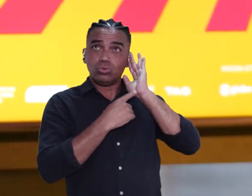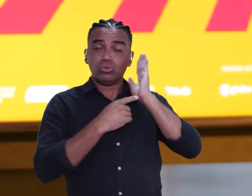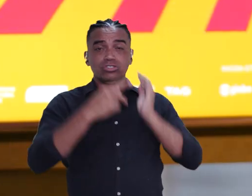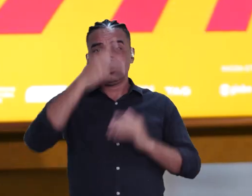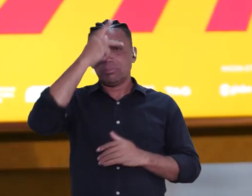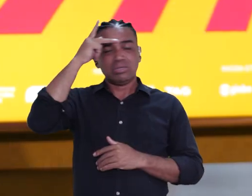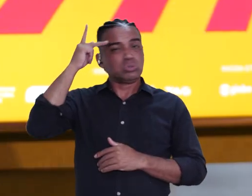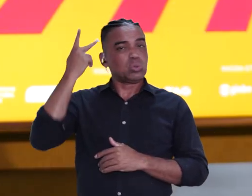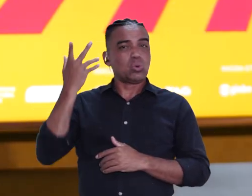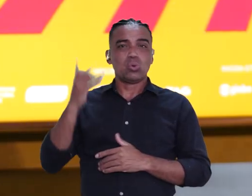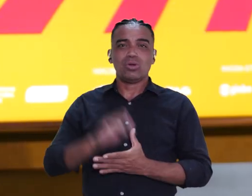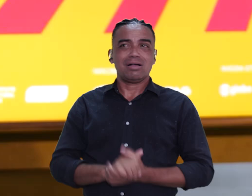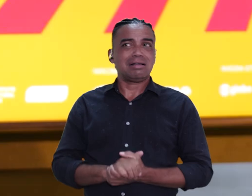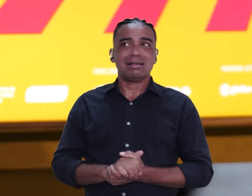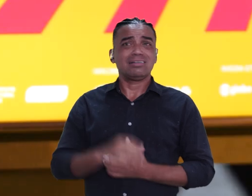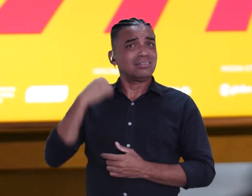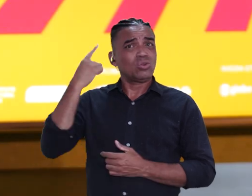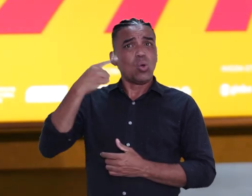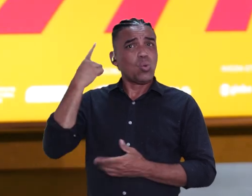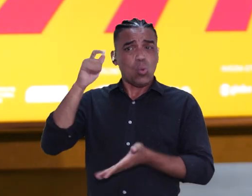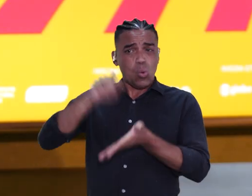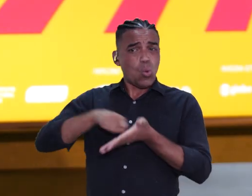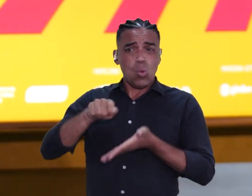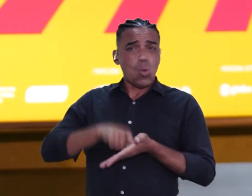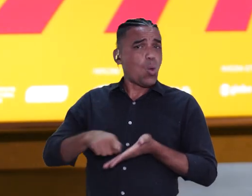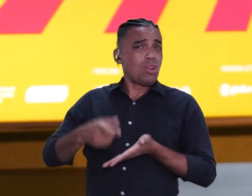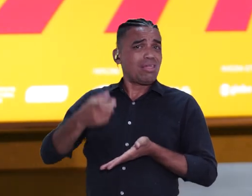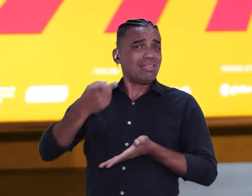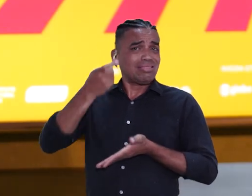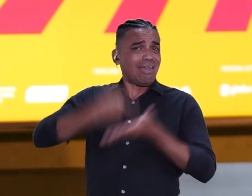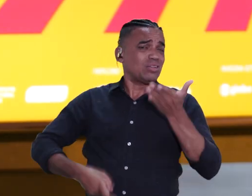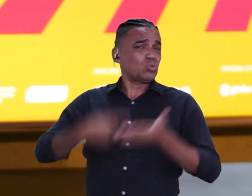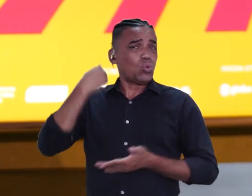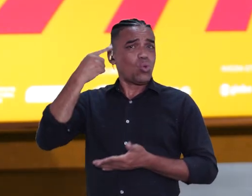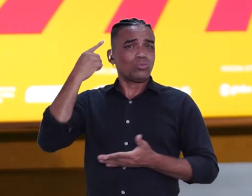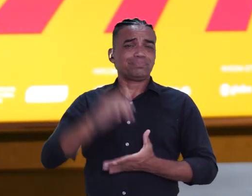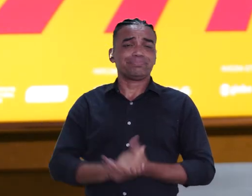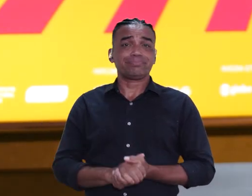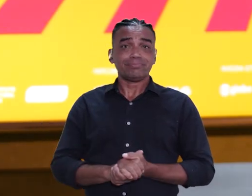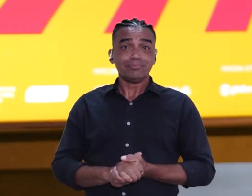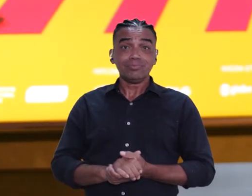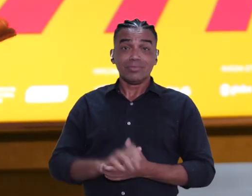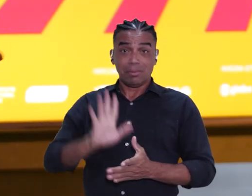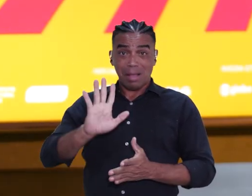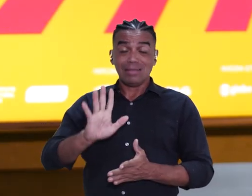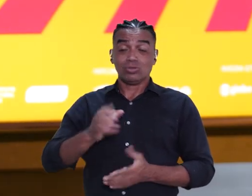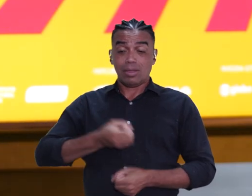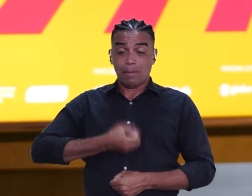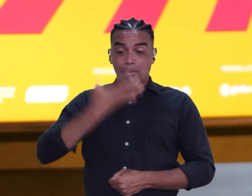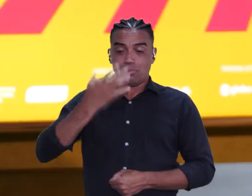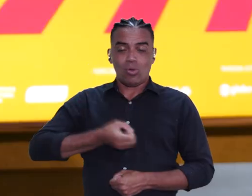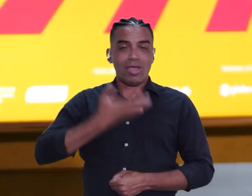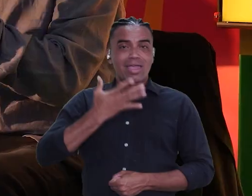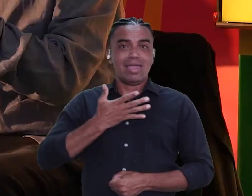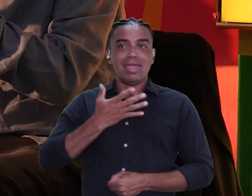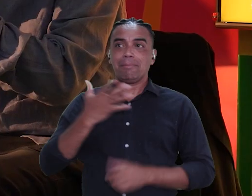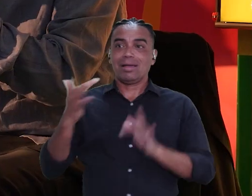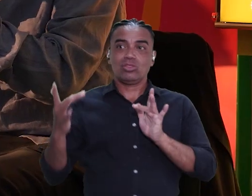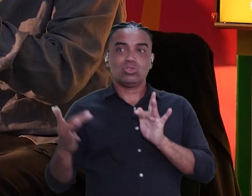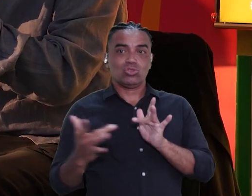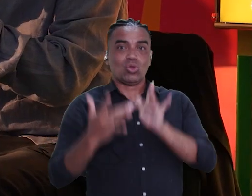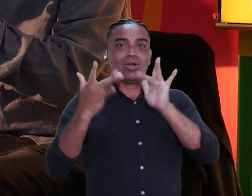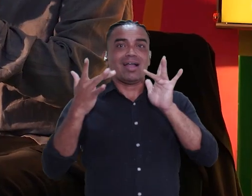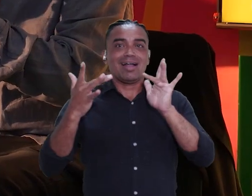autor desta loucura. E isso está ligado ao fato de que o poema tocava diretamente ou radicalizava